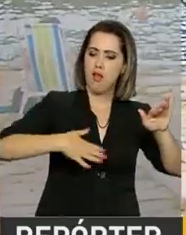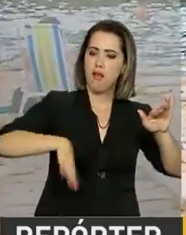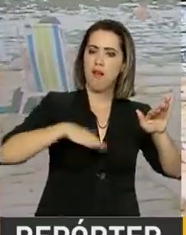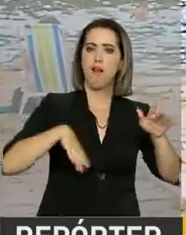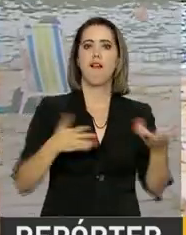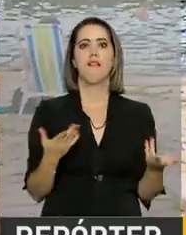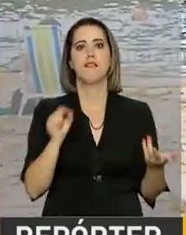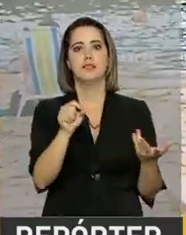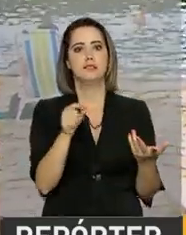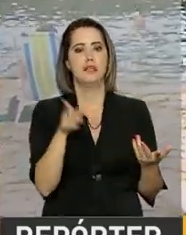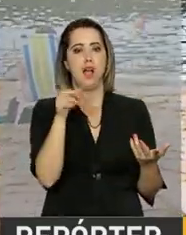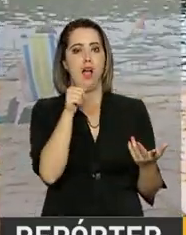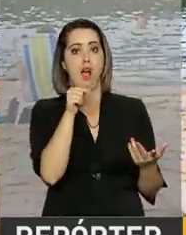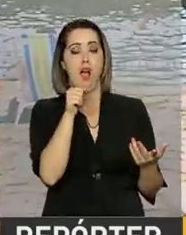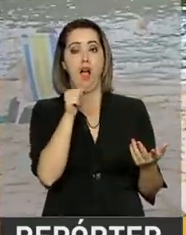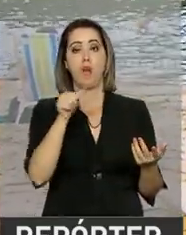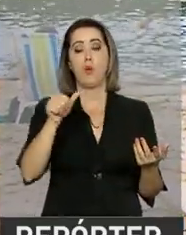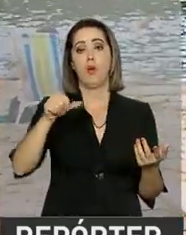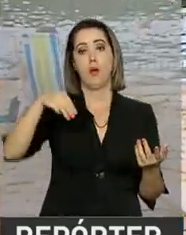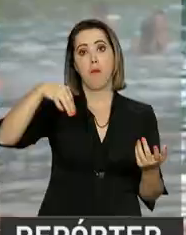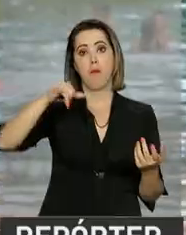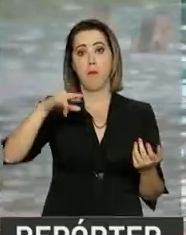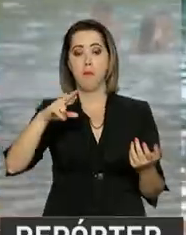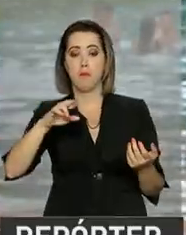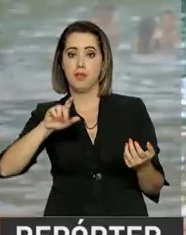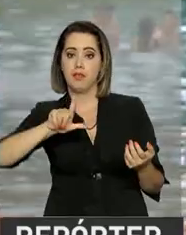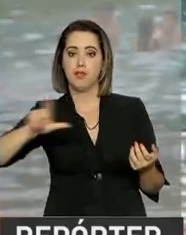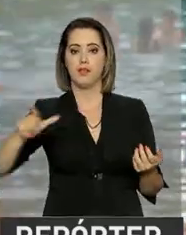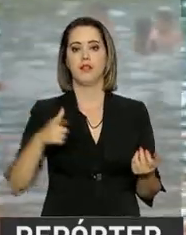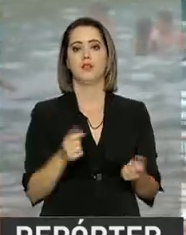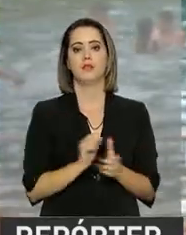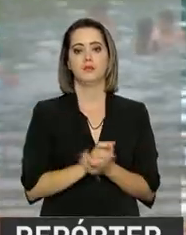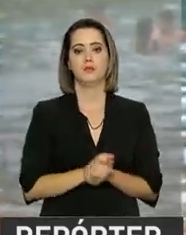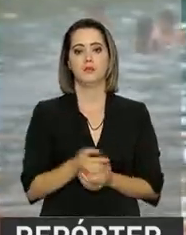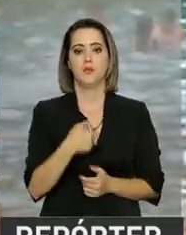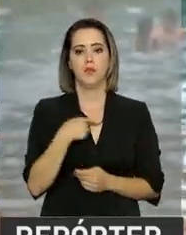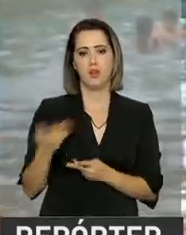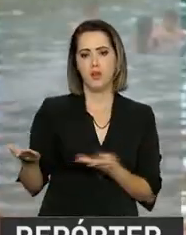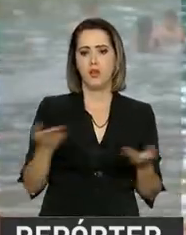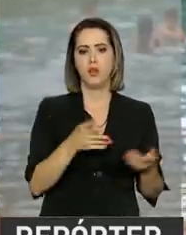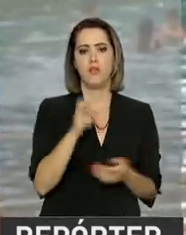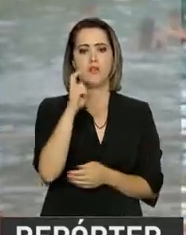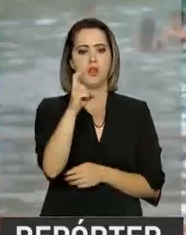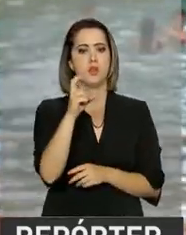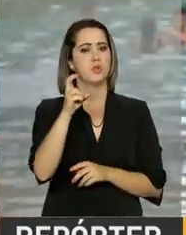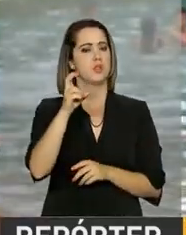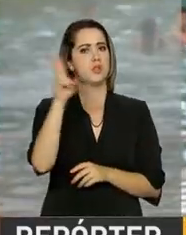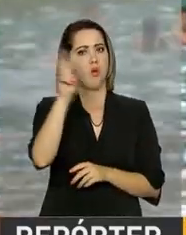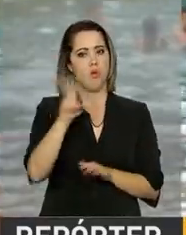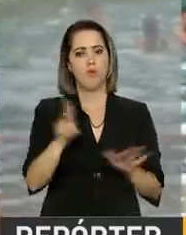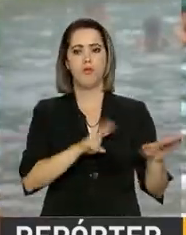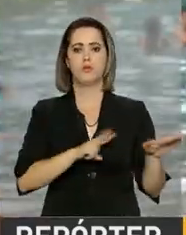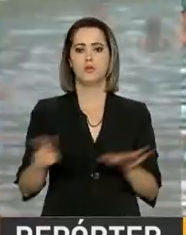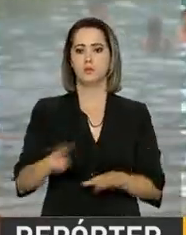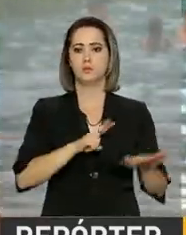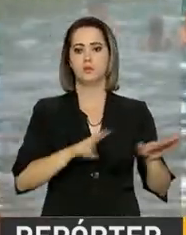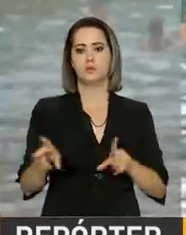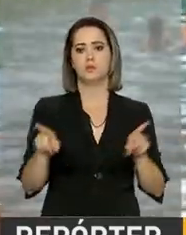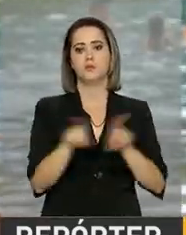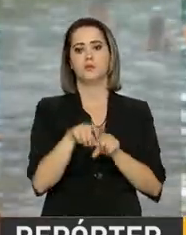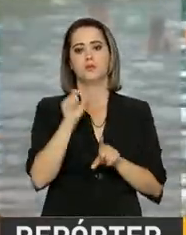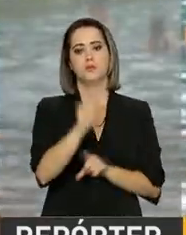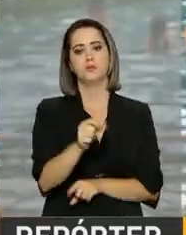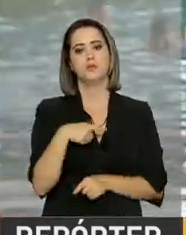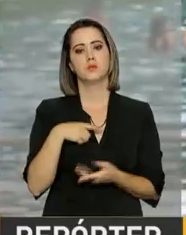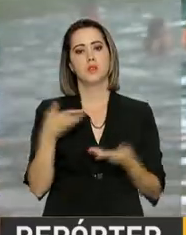mineral. Então assim, sempre que eu posso, eu tô aqui. Eu venho pelo menos cinco vezes por semana aqui na na Água Mineral, no